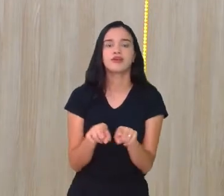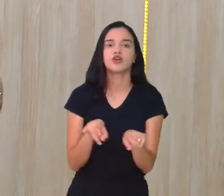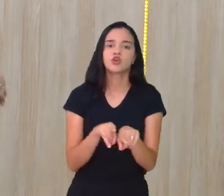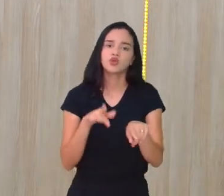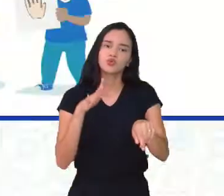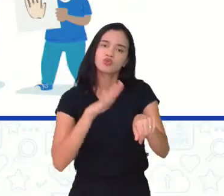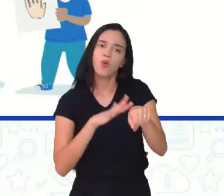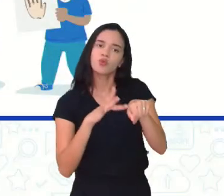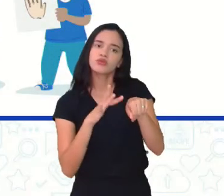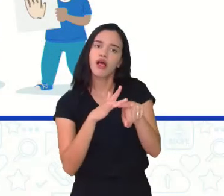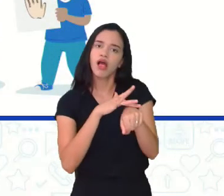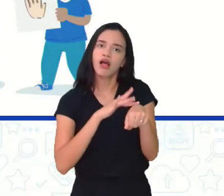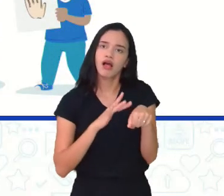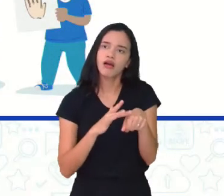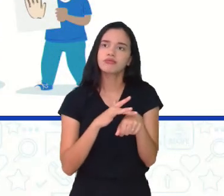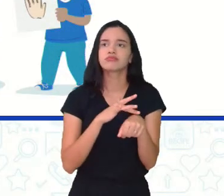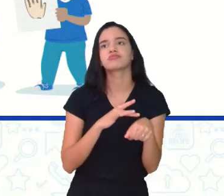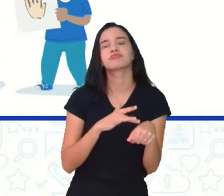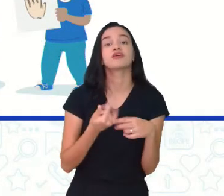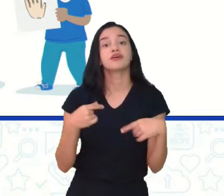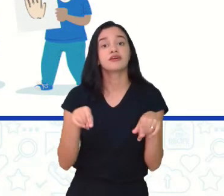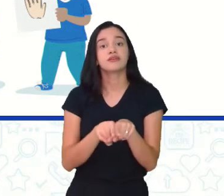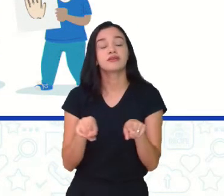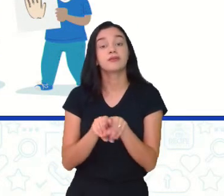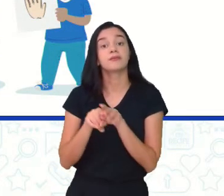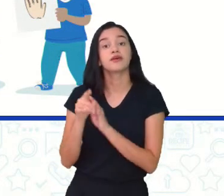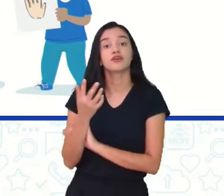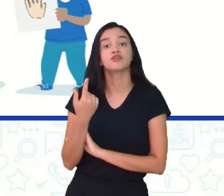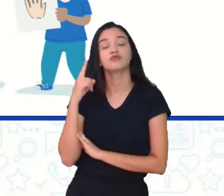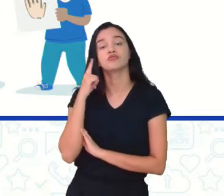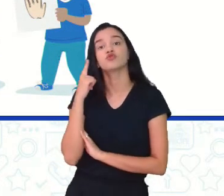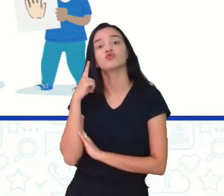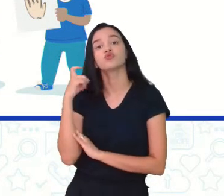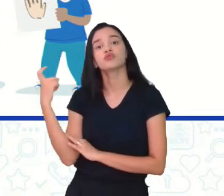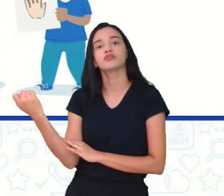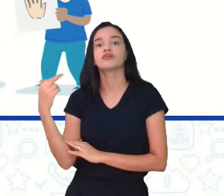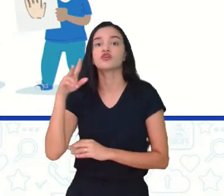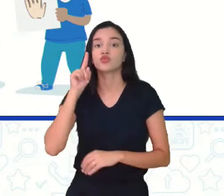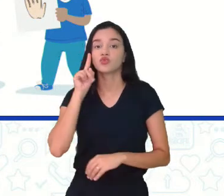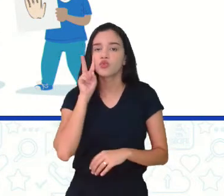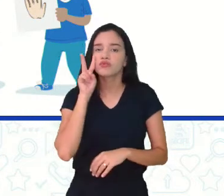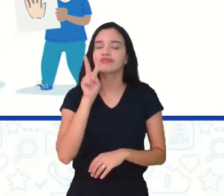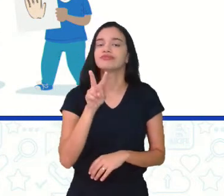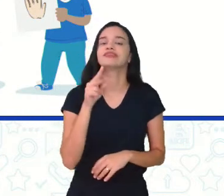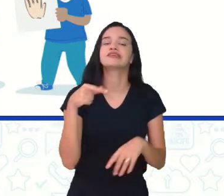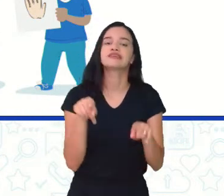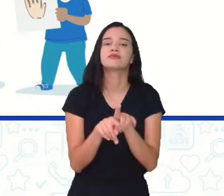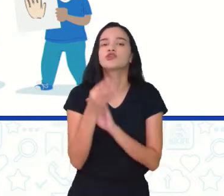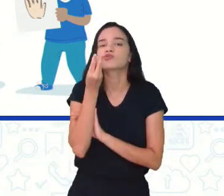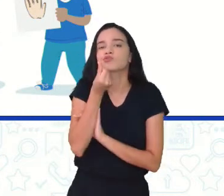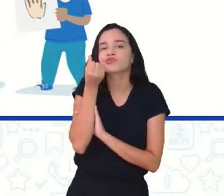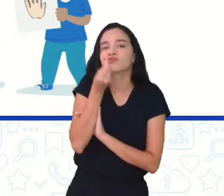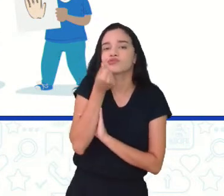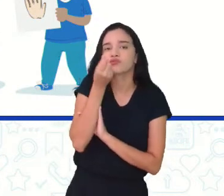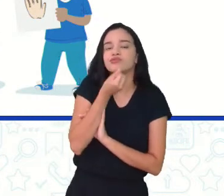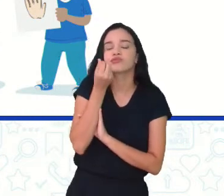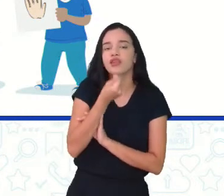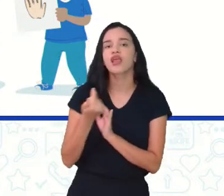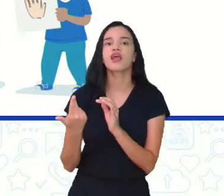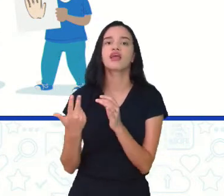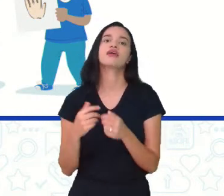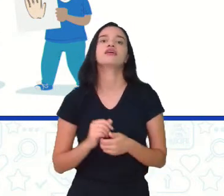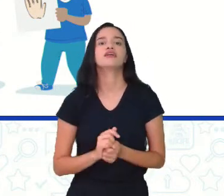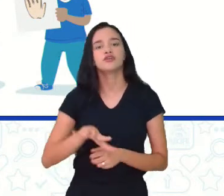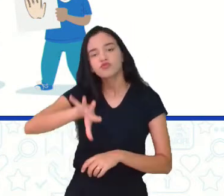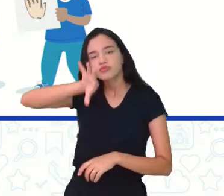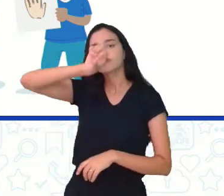ali, Juninho, na tela, ó. Tanto através da audição, do tato, da visão, do paladar, do